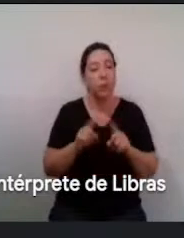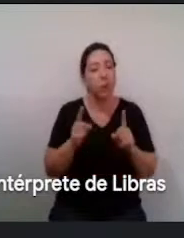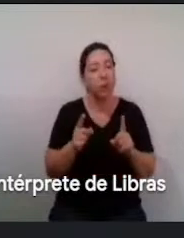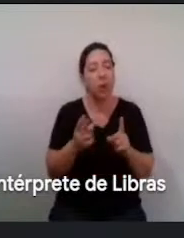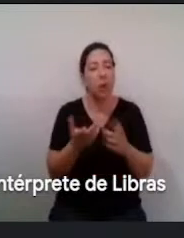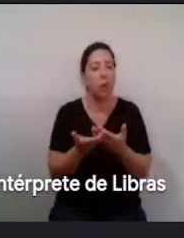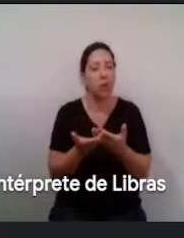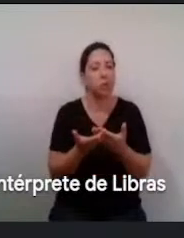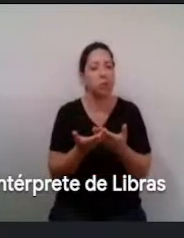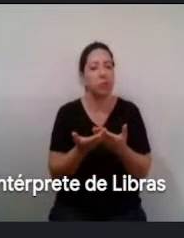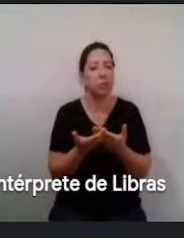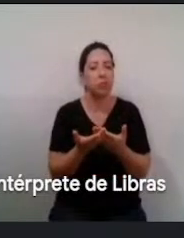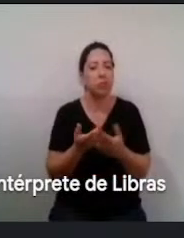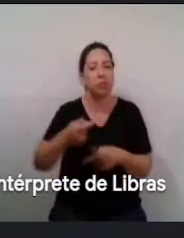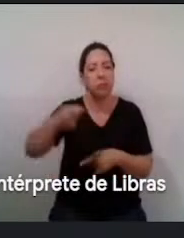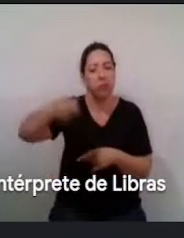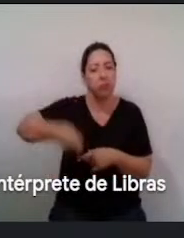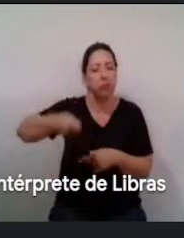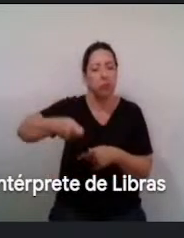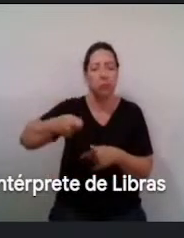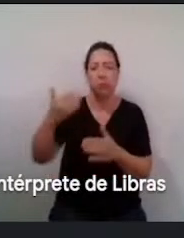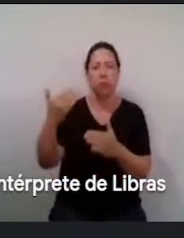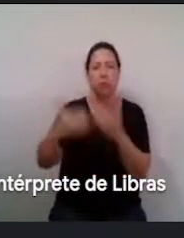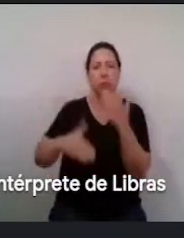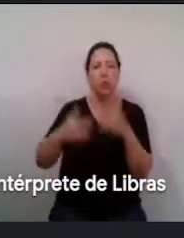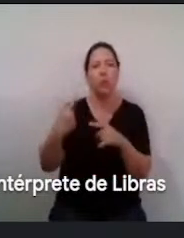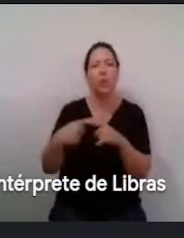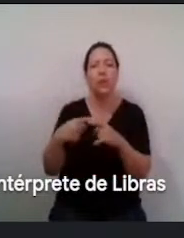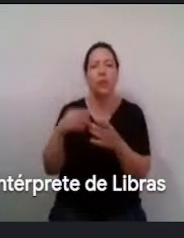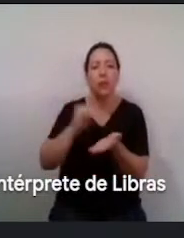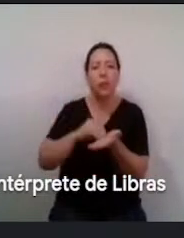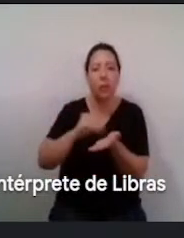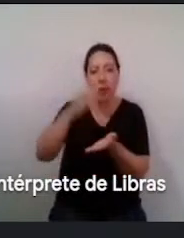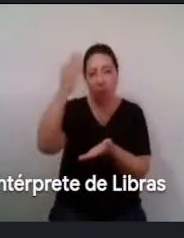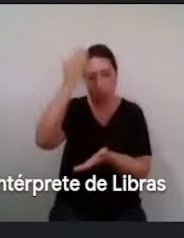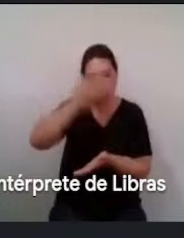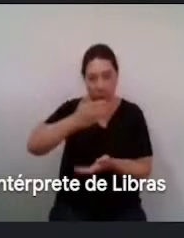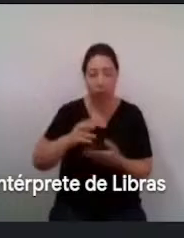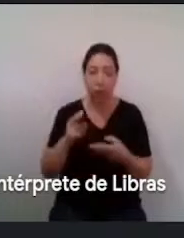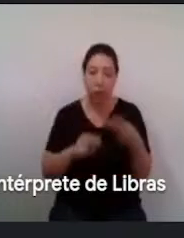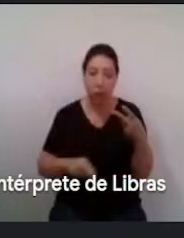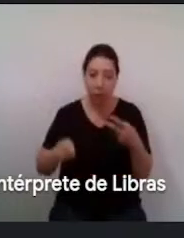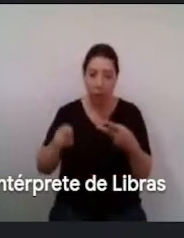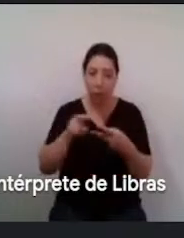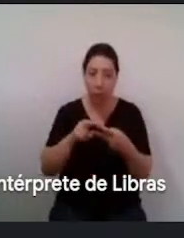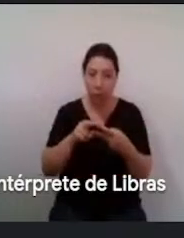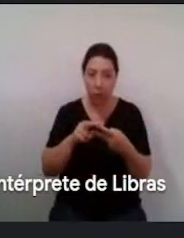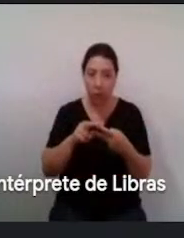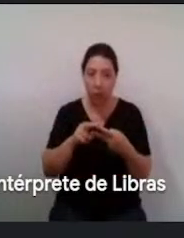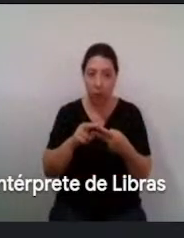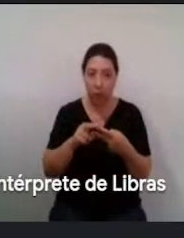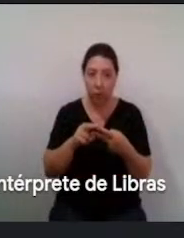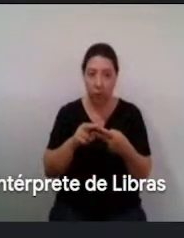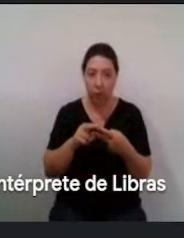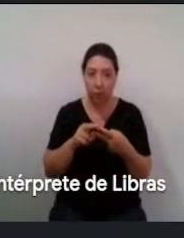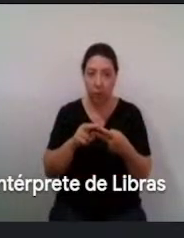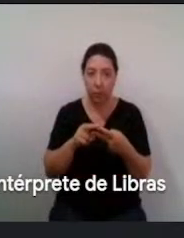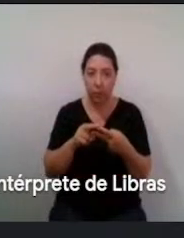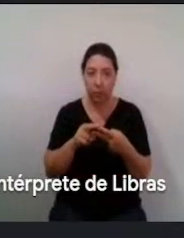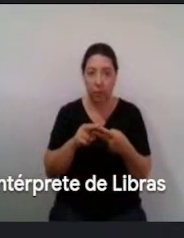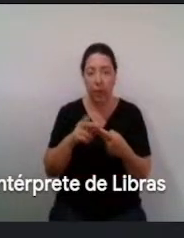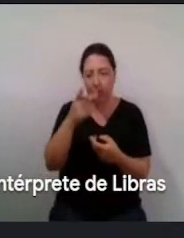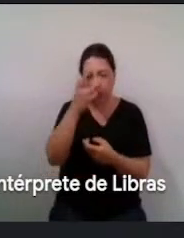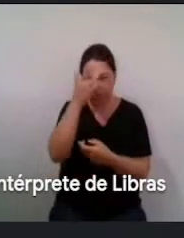de provas. No recurso, a recorrente insiste na tese de que as fotos de pessoas ao lado